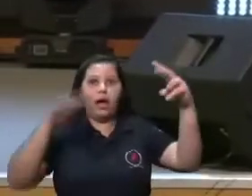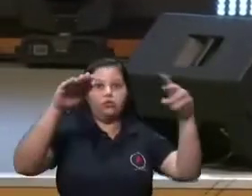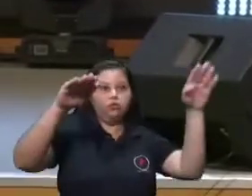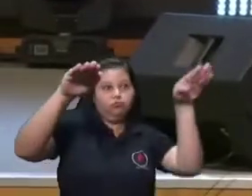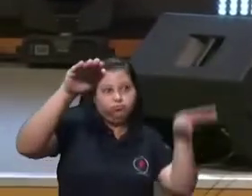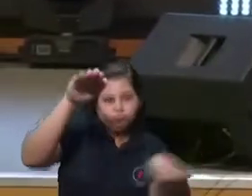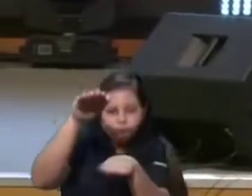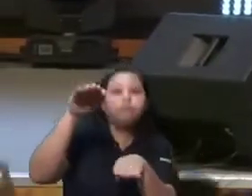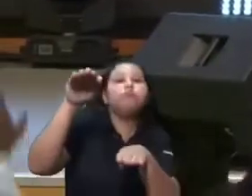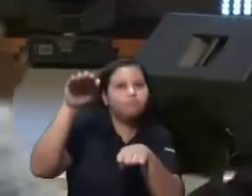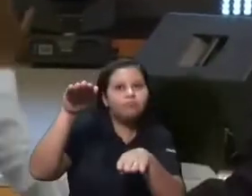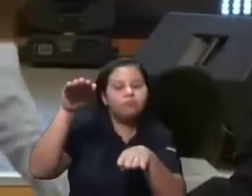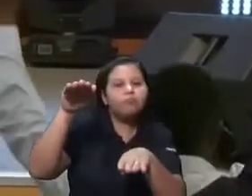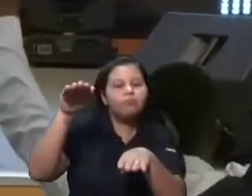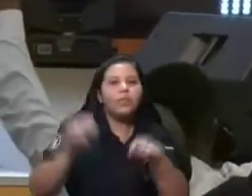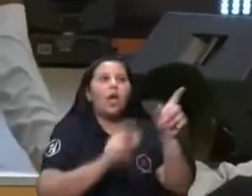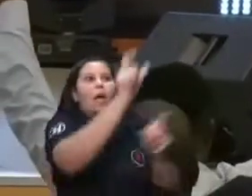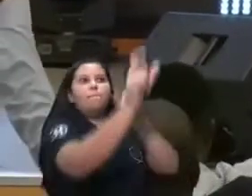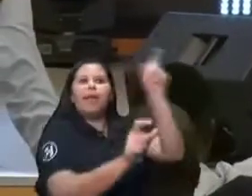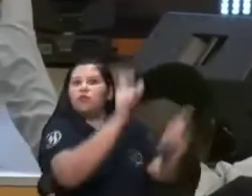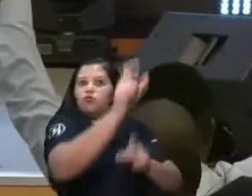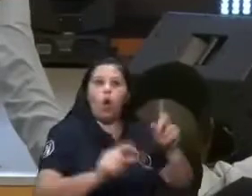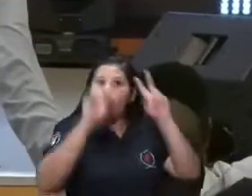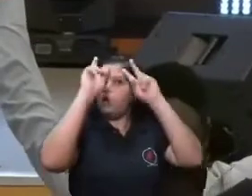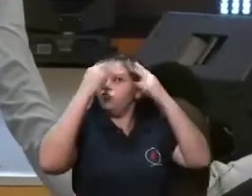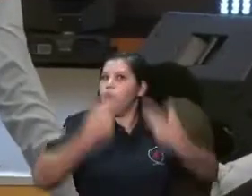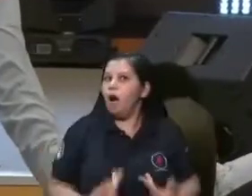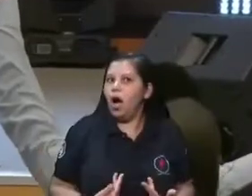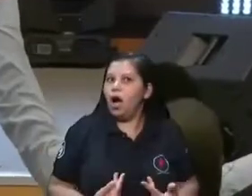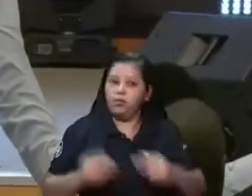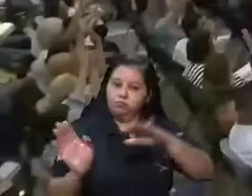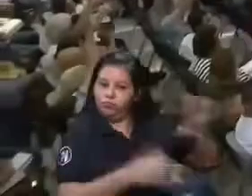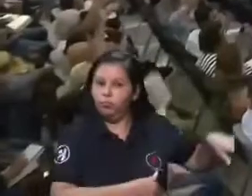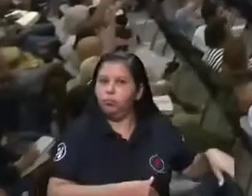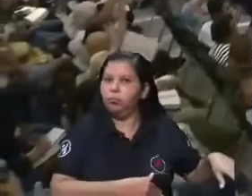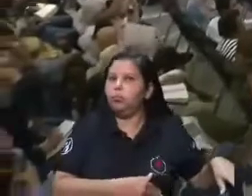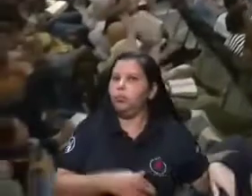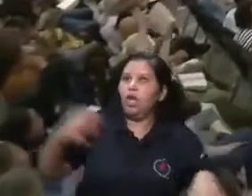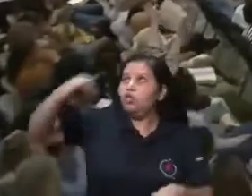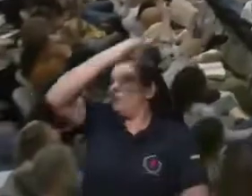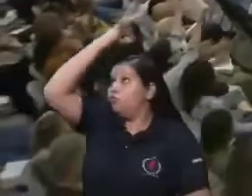de gente, fogo primeiro e letra depois.